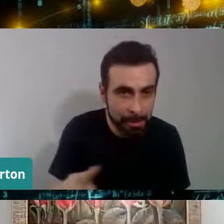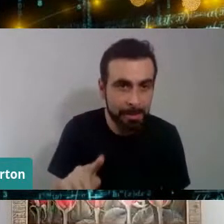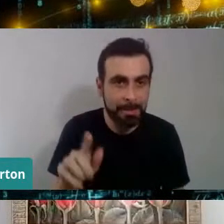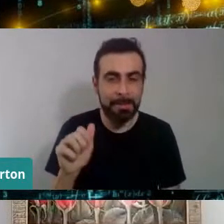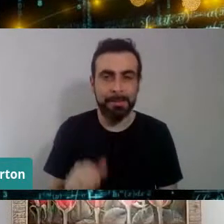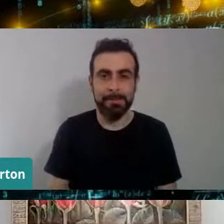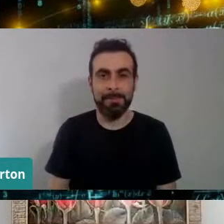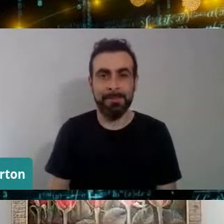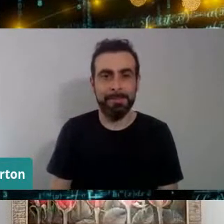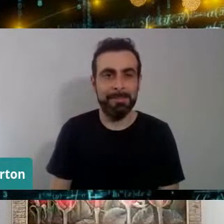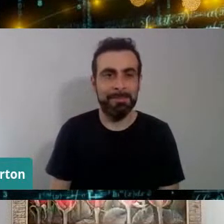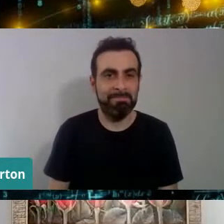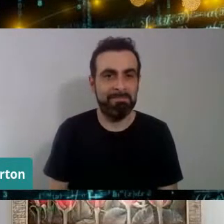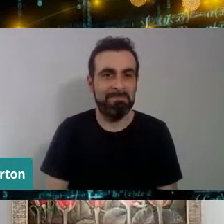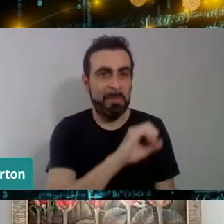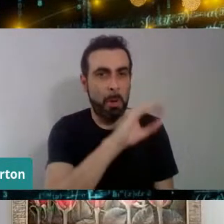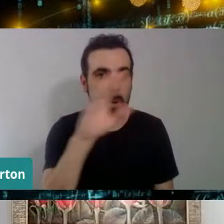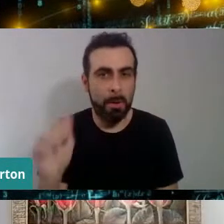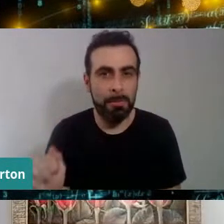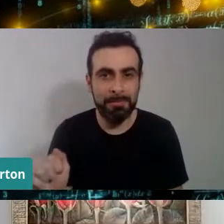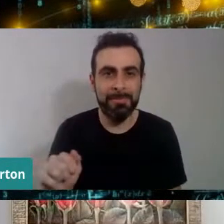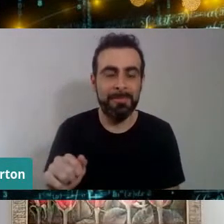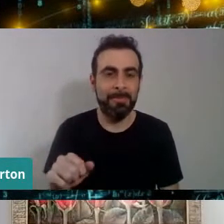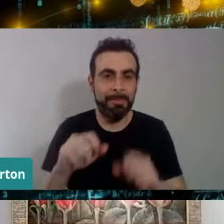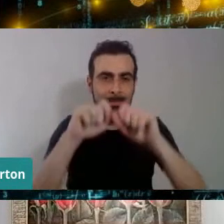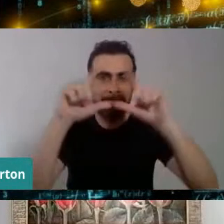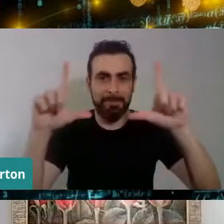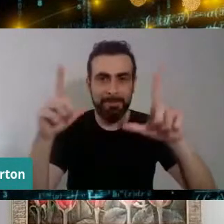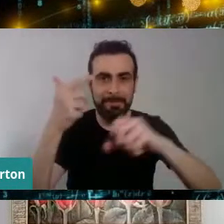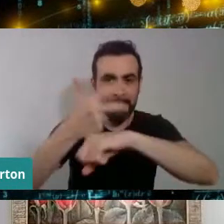Oba! Liga a câmera, Luiz.